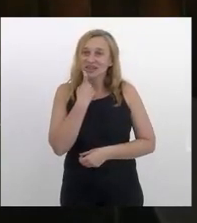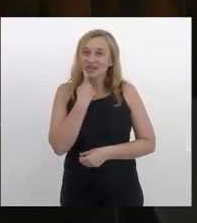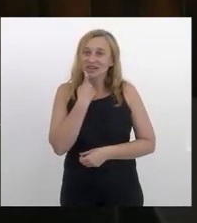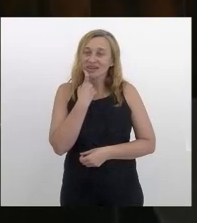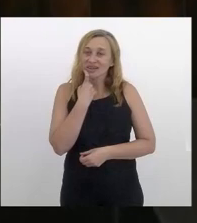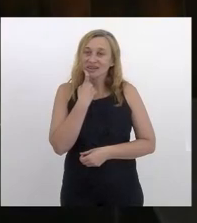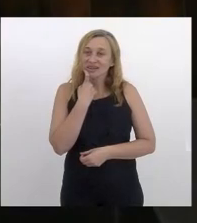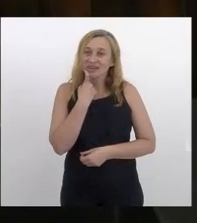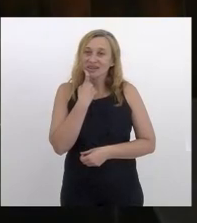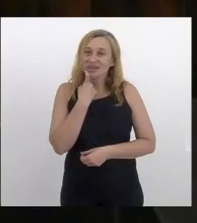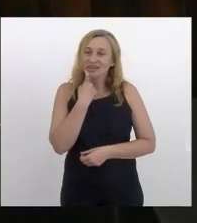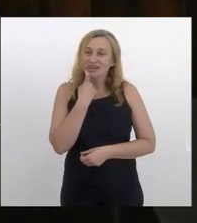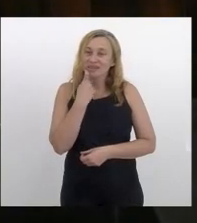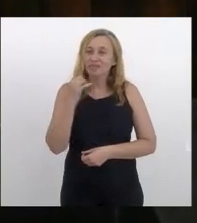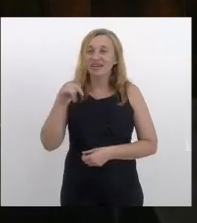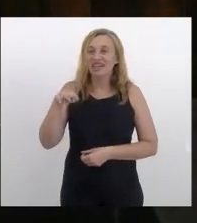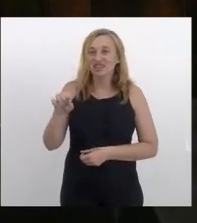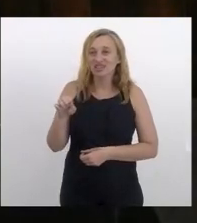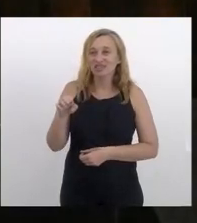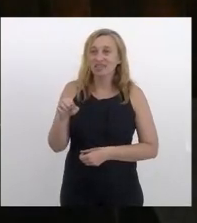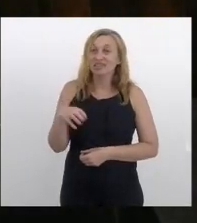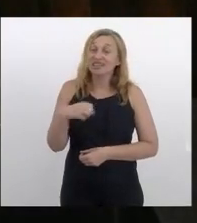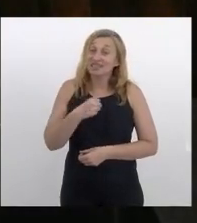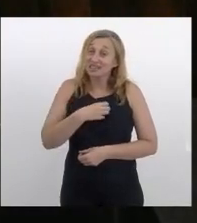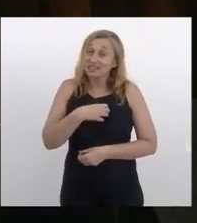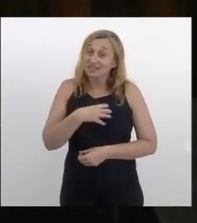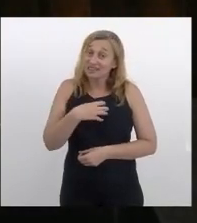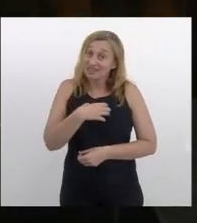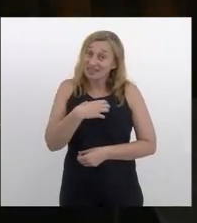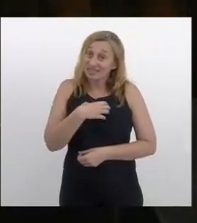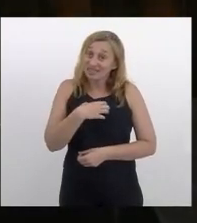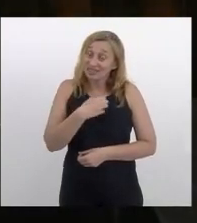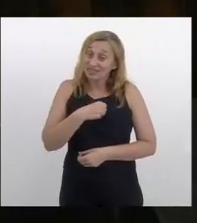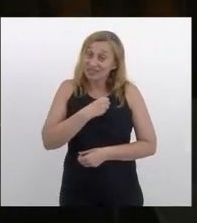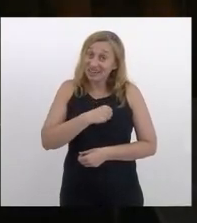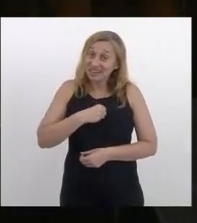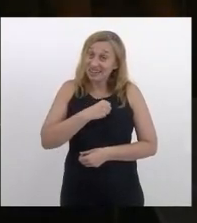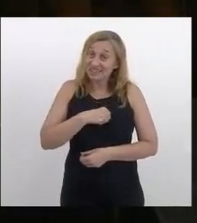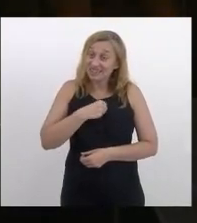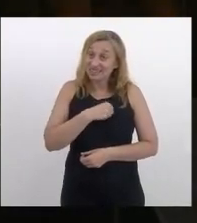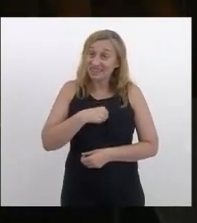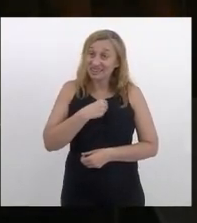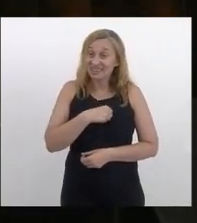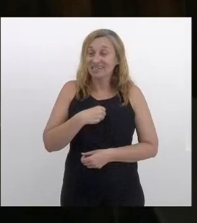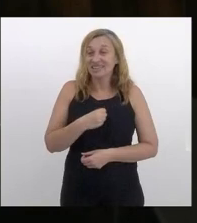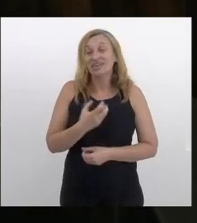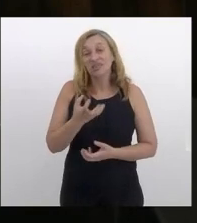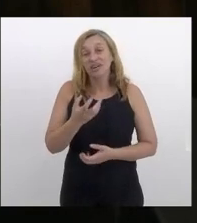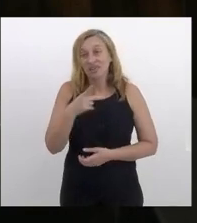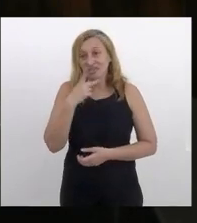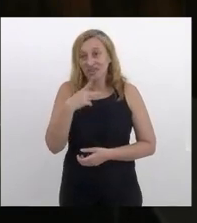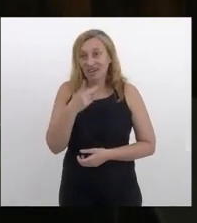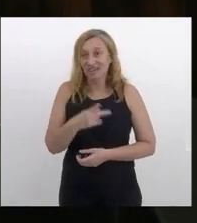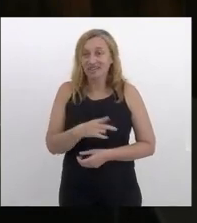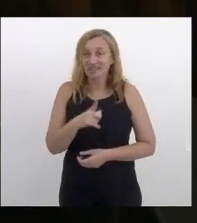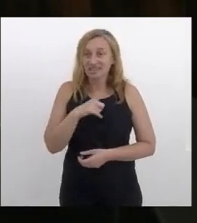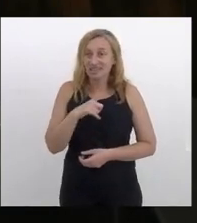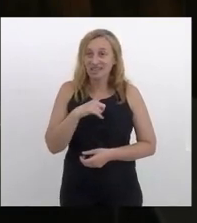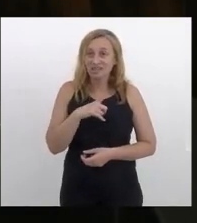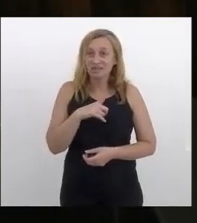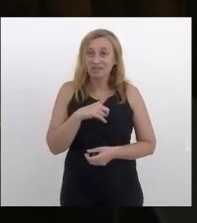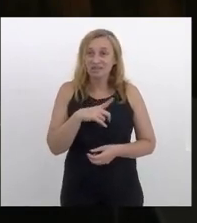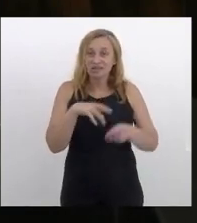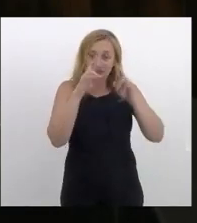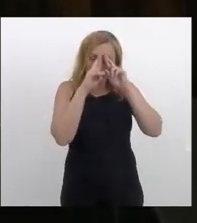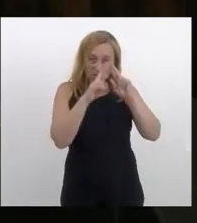com a playlist que está fazendo falta. E eu quero dizer que eu tenho um